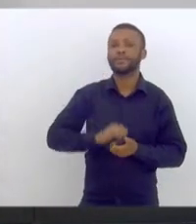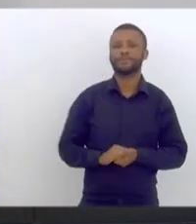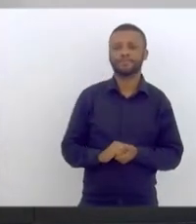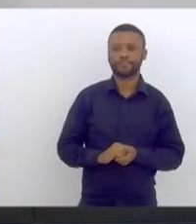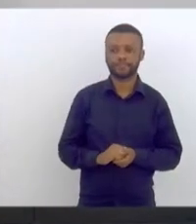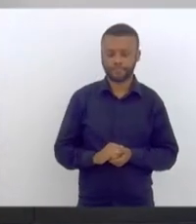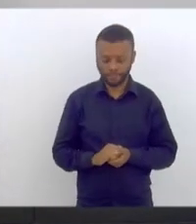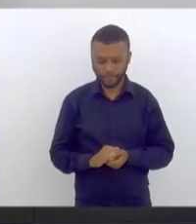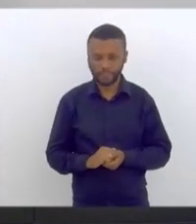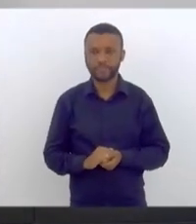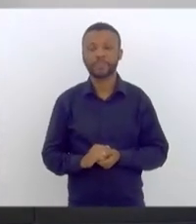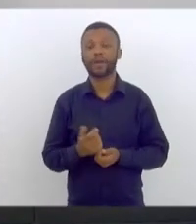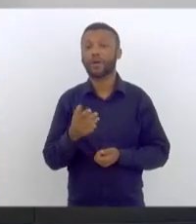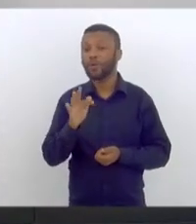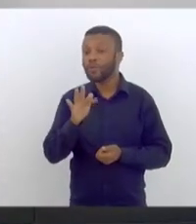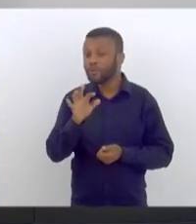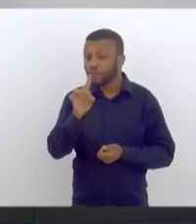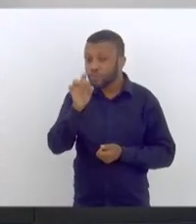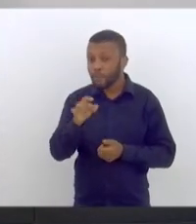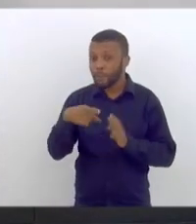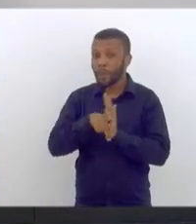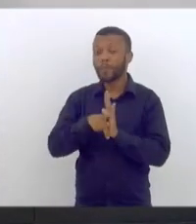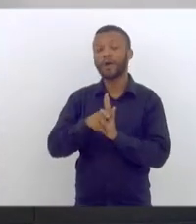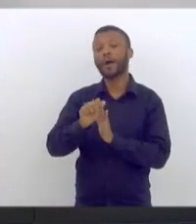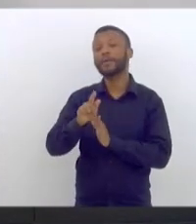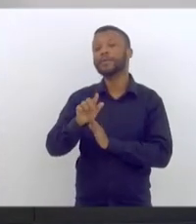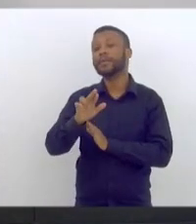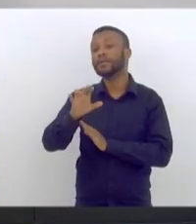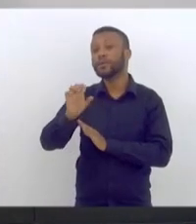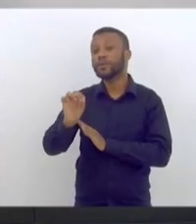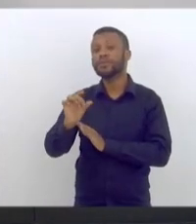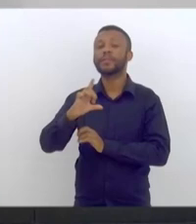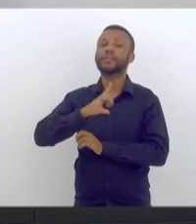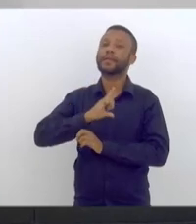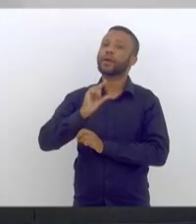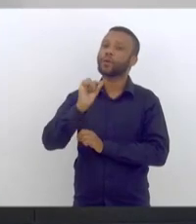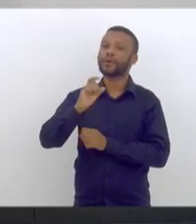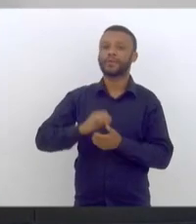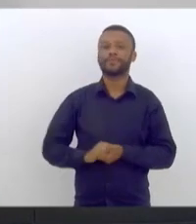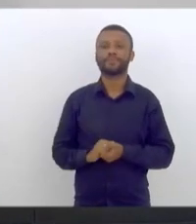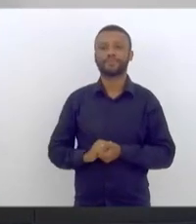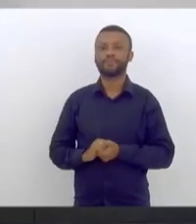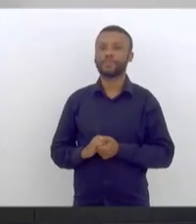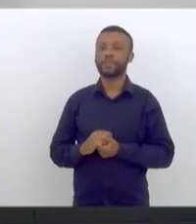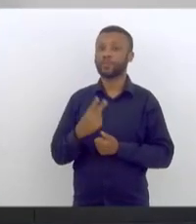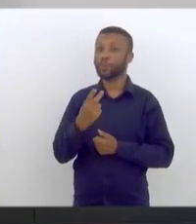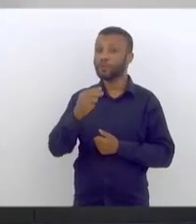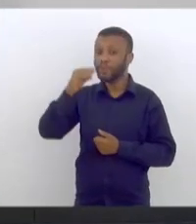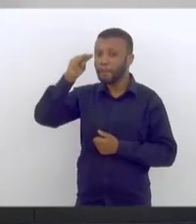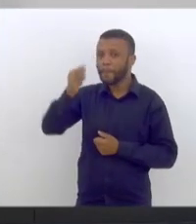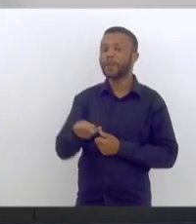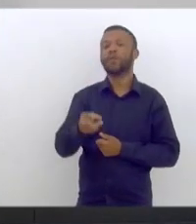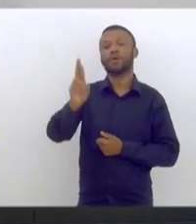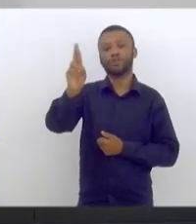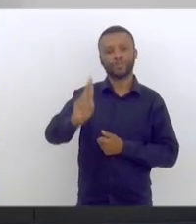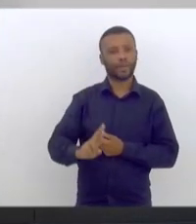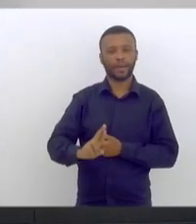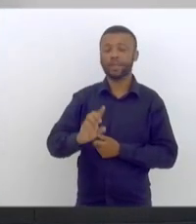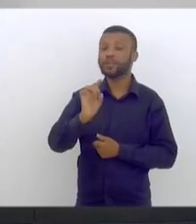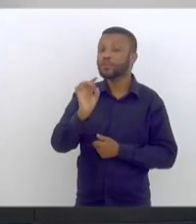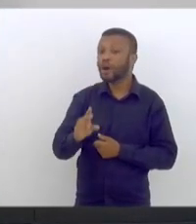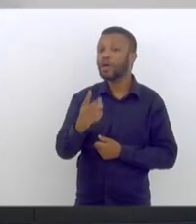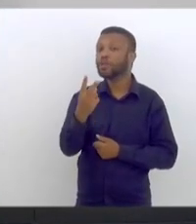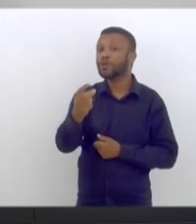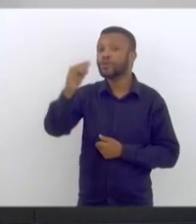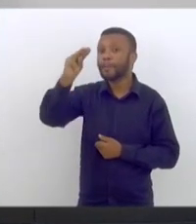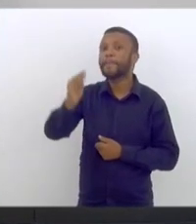fundo da Grécia Rio tem lá dois milhões de reais só dois milhões